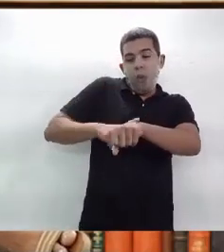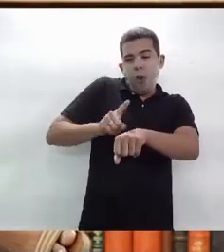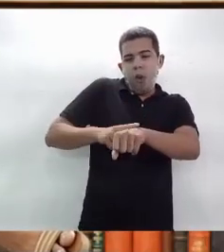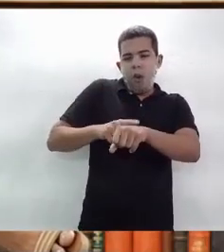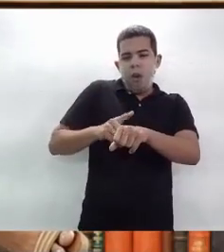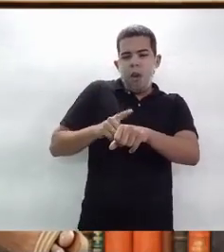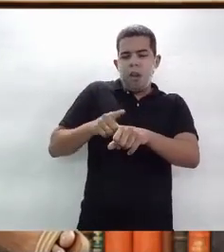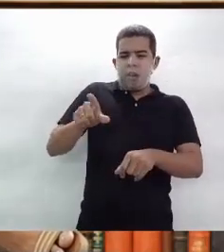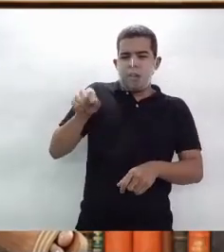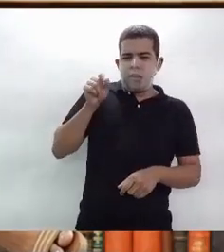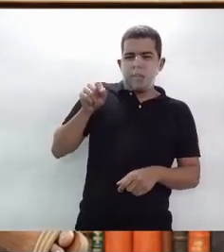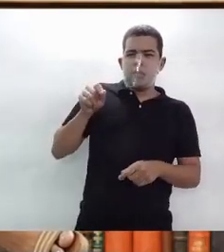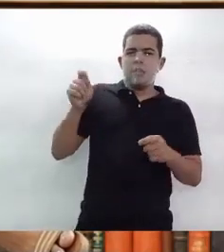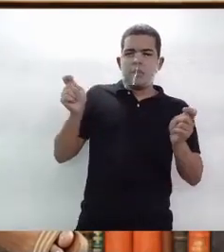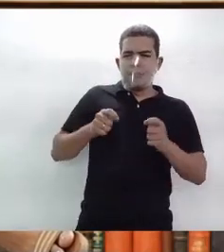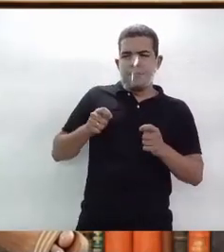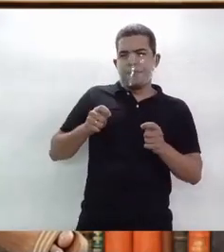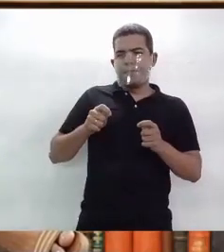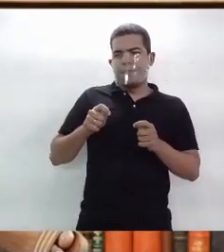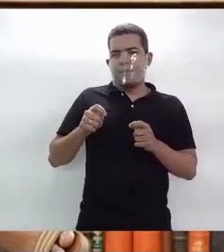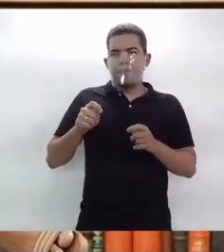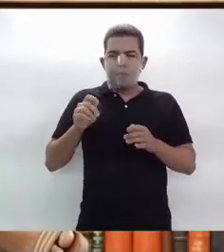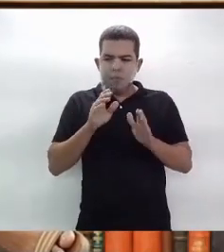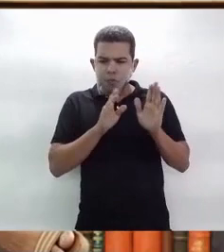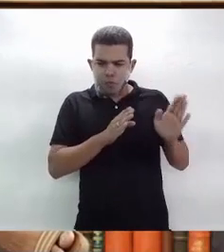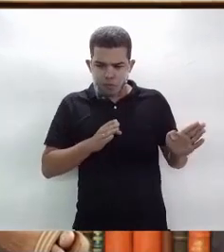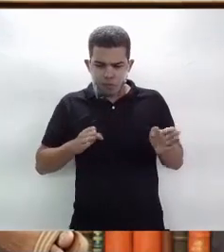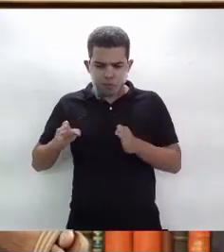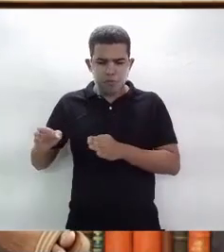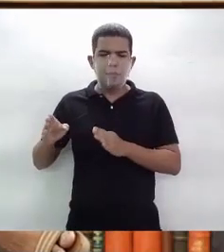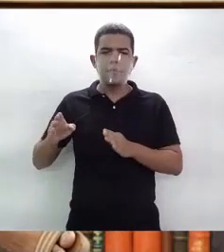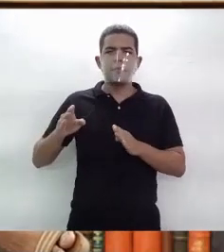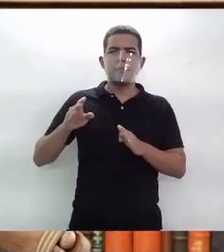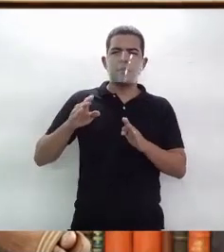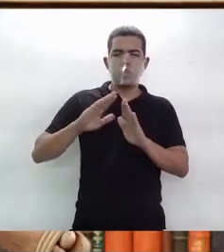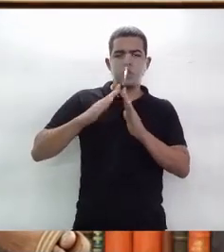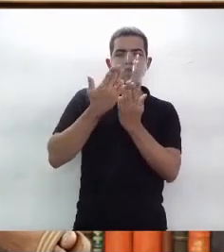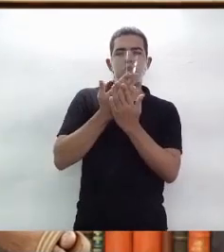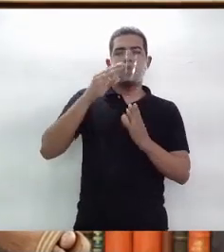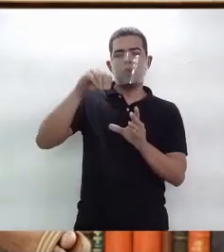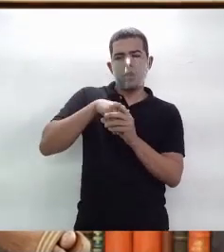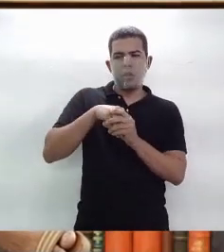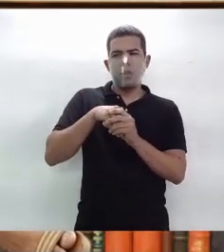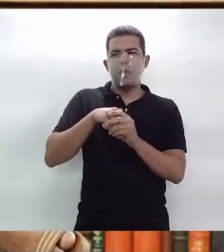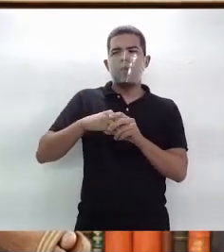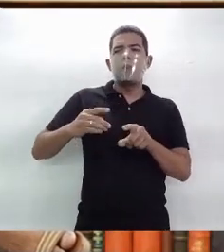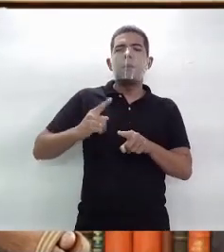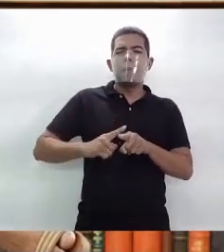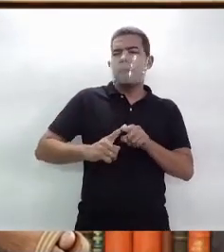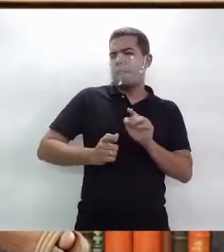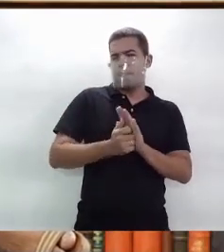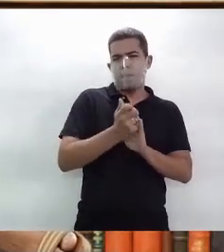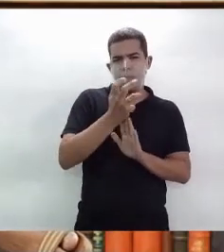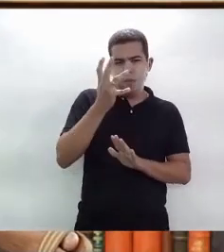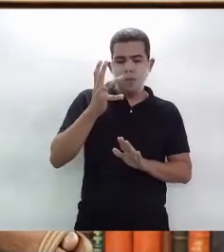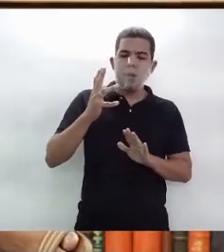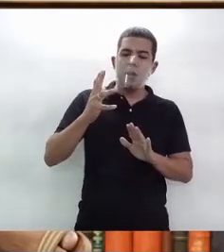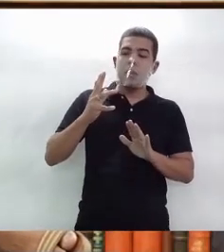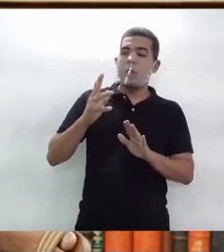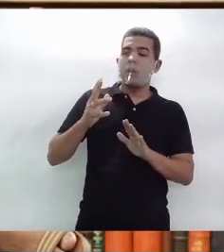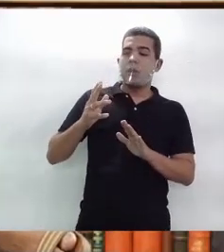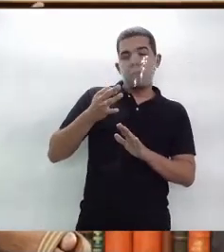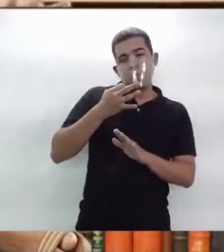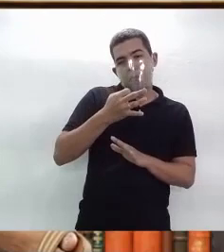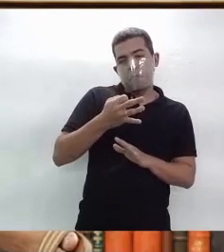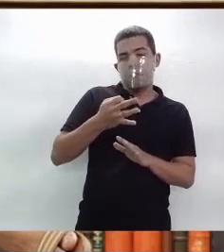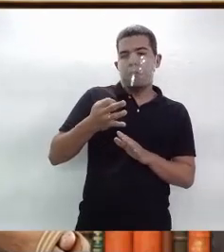ser repensado, idealizado nos planejamentos pedagógicos da escola. Porque muitas vezes eles dão oportunidade para que